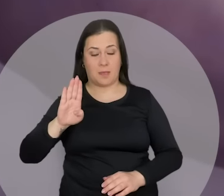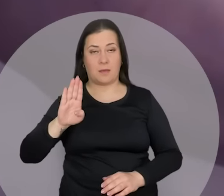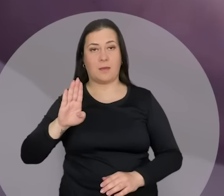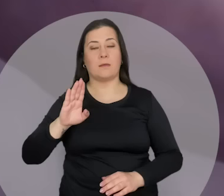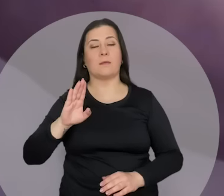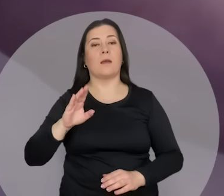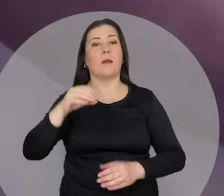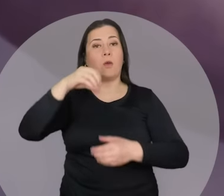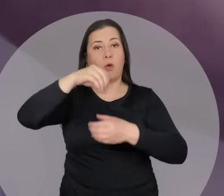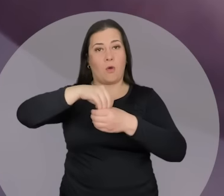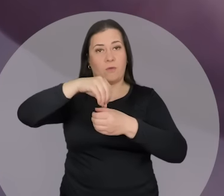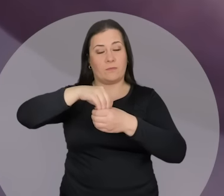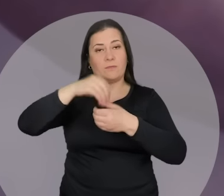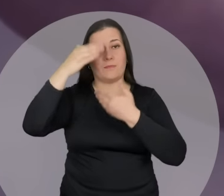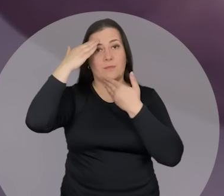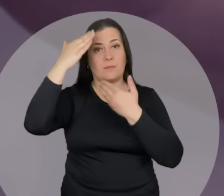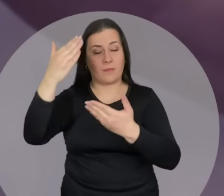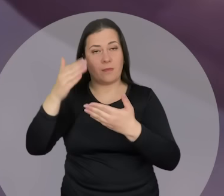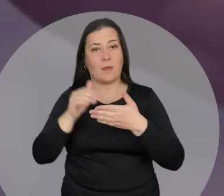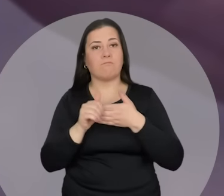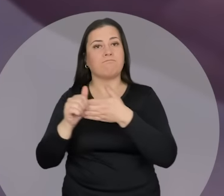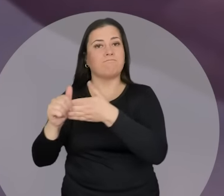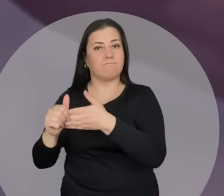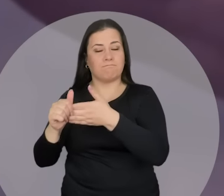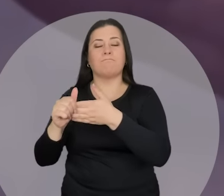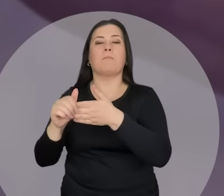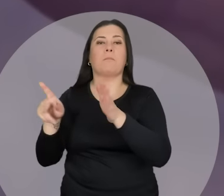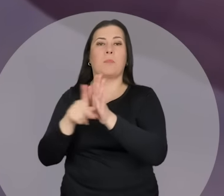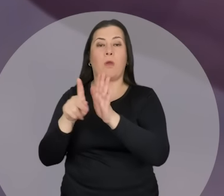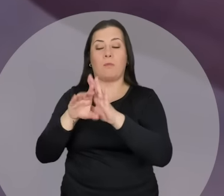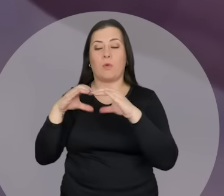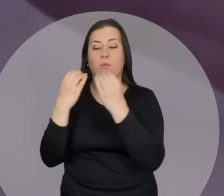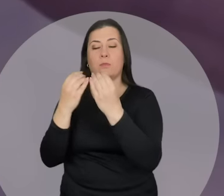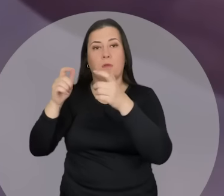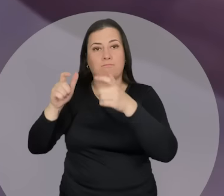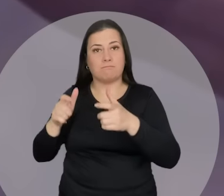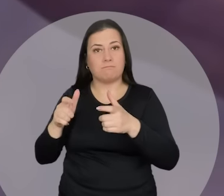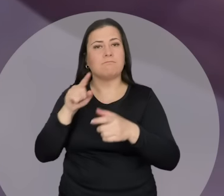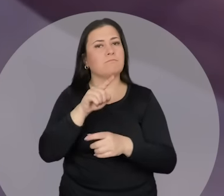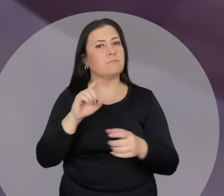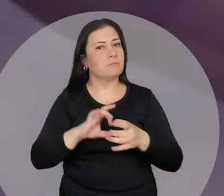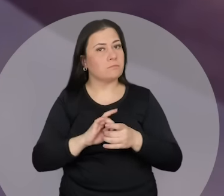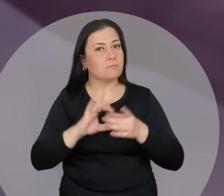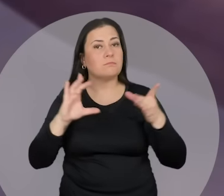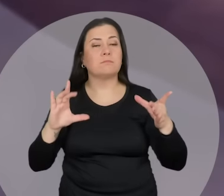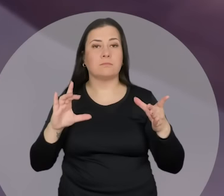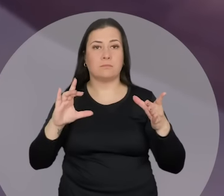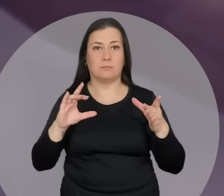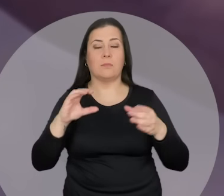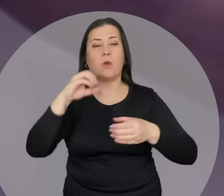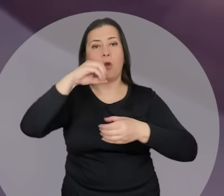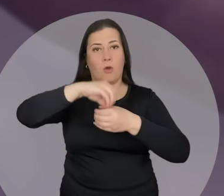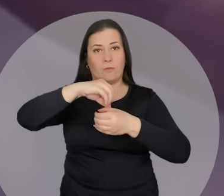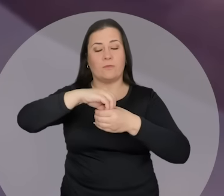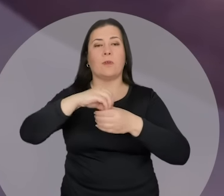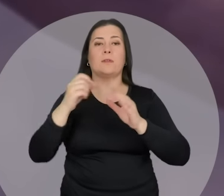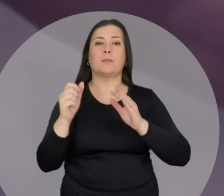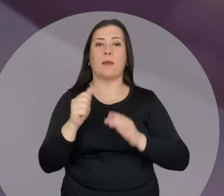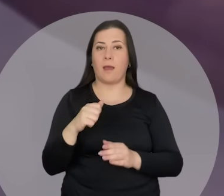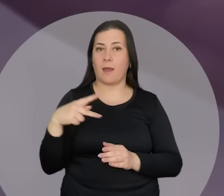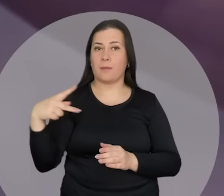deste domingo são destinadas pela comunidade local. Você pode ofertar através do aplicativo da ISLB ou